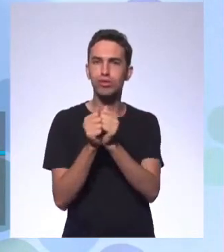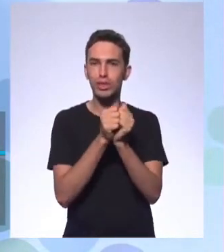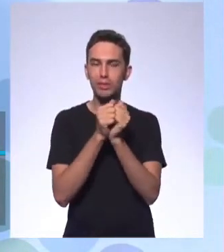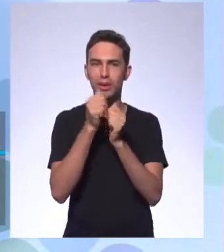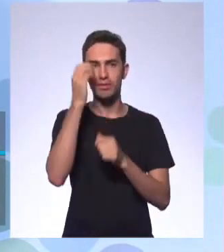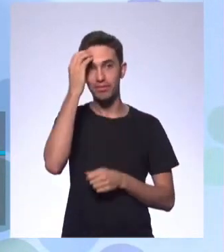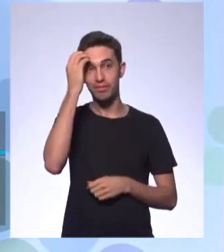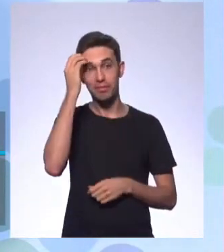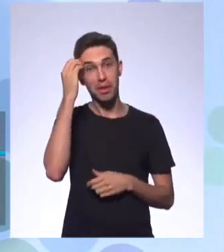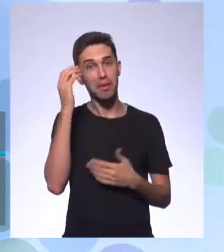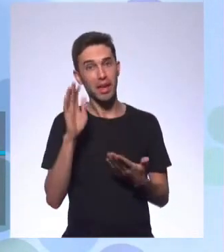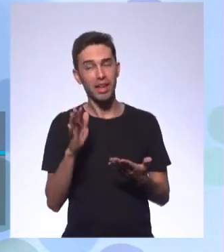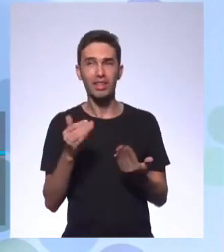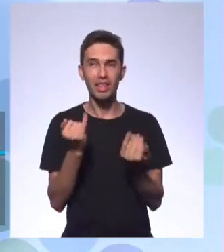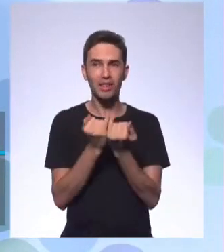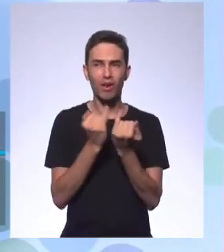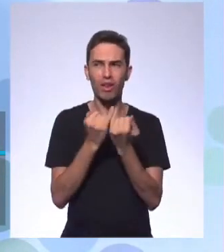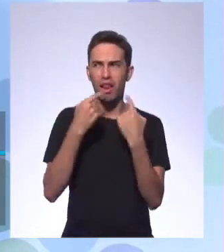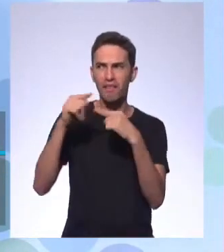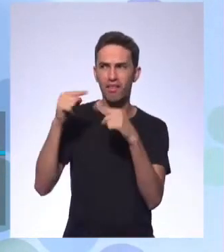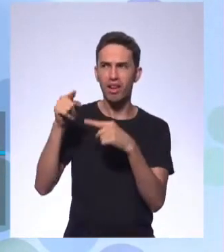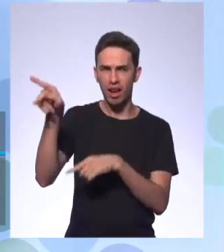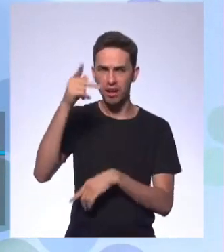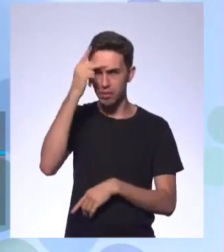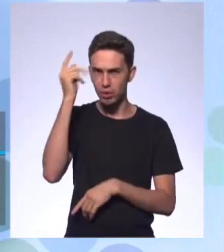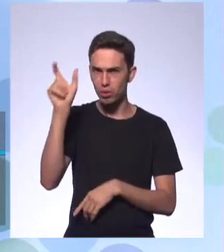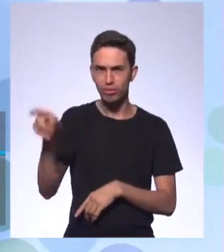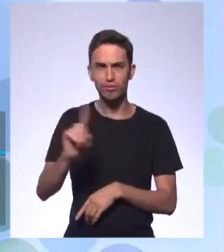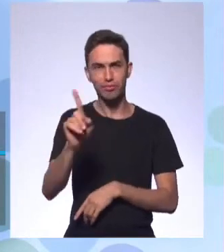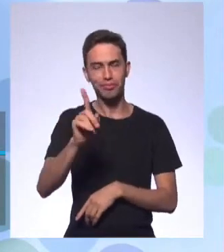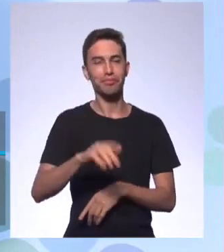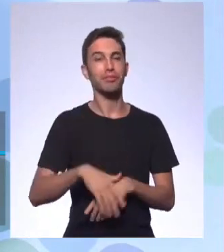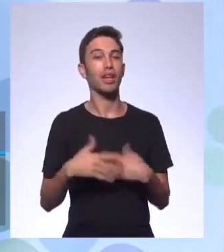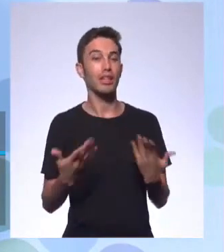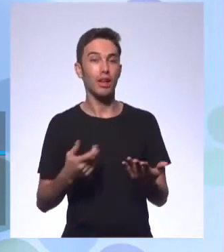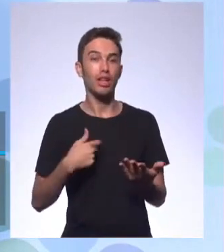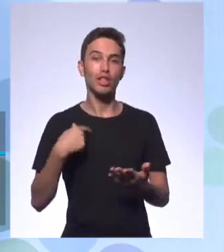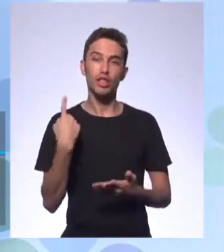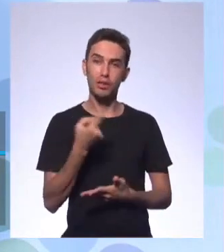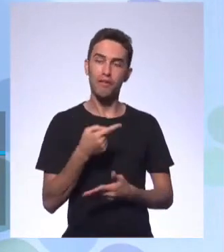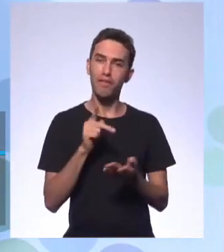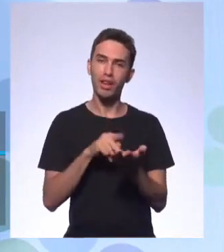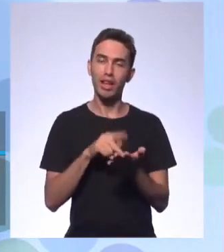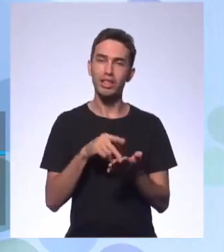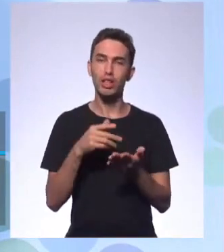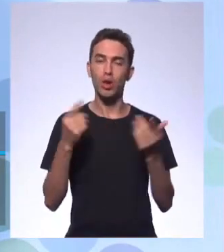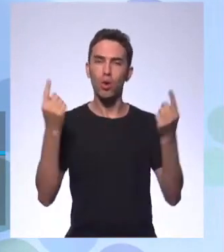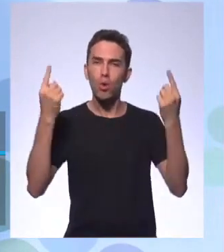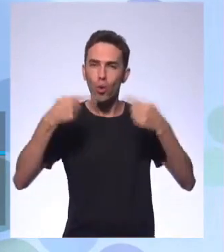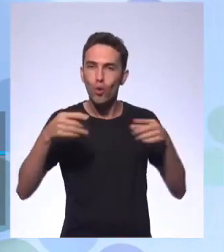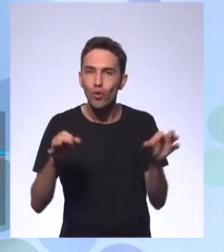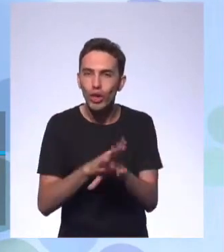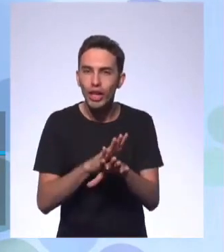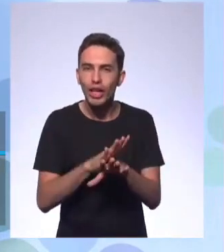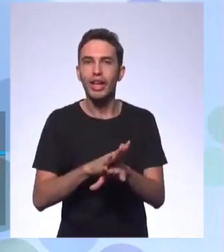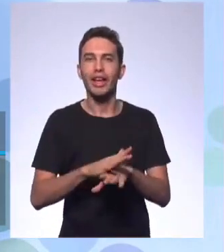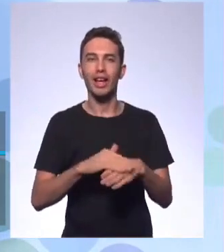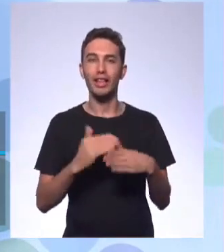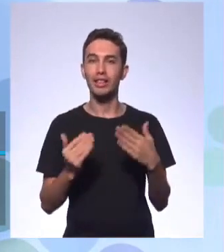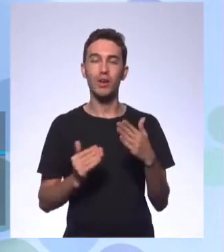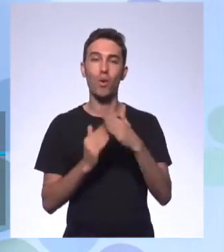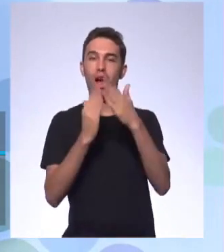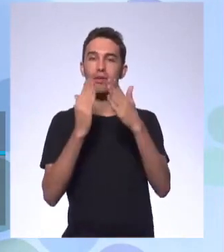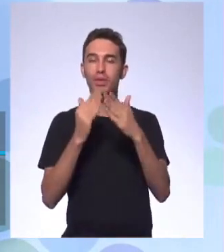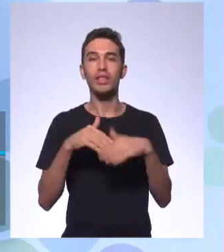a fofoca sem falar mal dos outros, por favor, né? Vamos organizar direitinho. Mas olha só, então, é verdade, olha, o clímax, ou seja, o momento ápice da